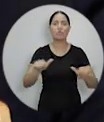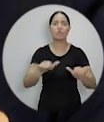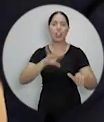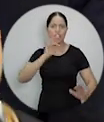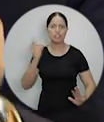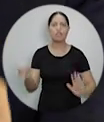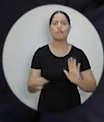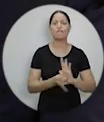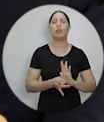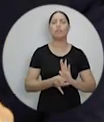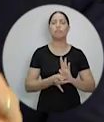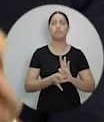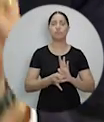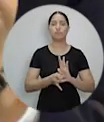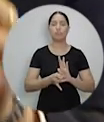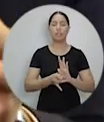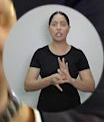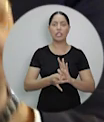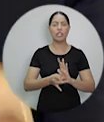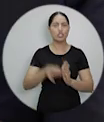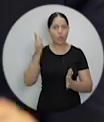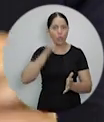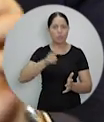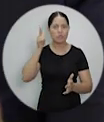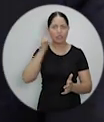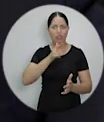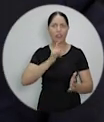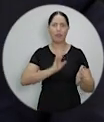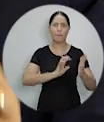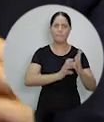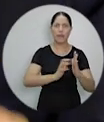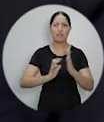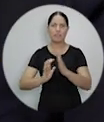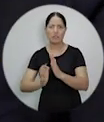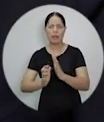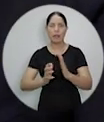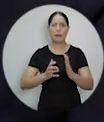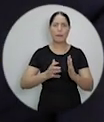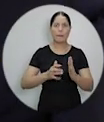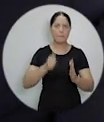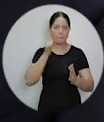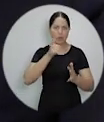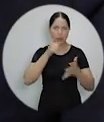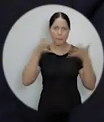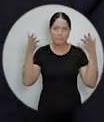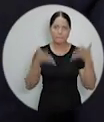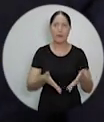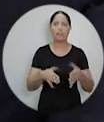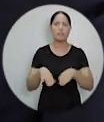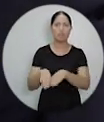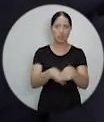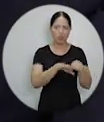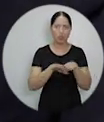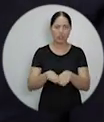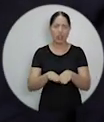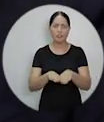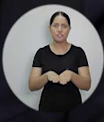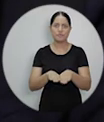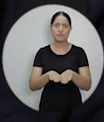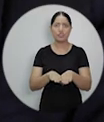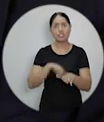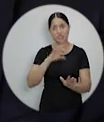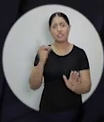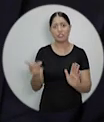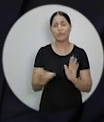que a forma mais efetiva de dotar o parlamento de uma participação pelo menos mais igualitária ou próxima da